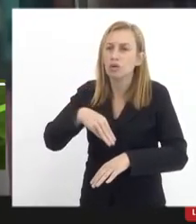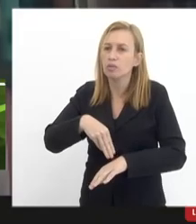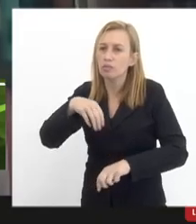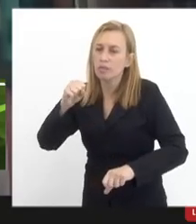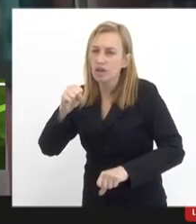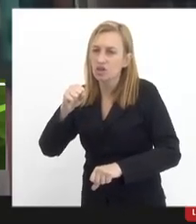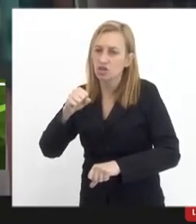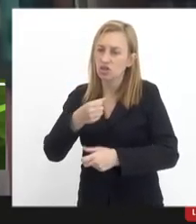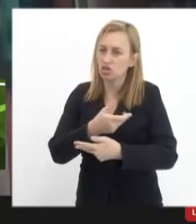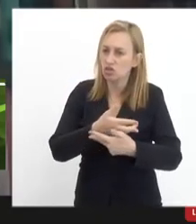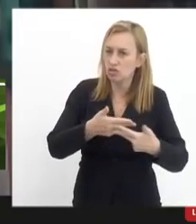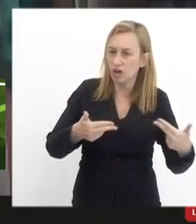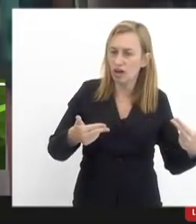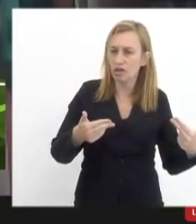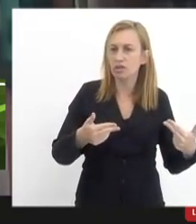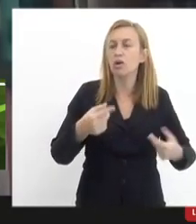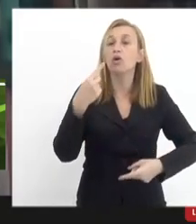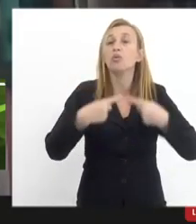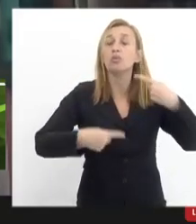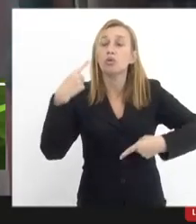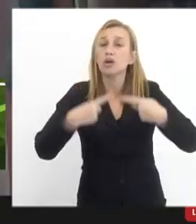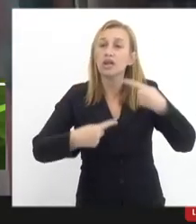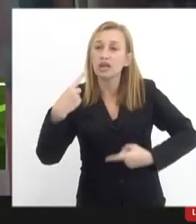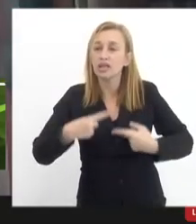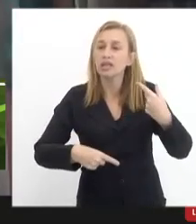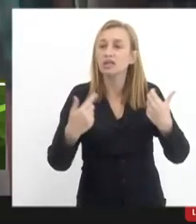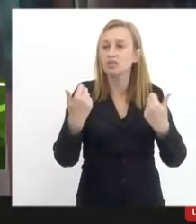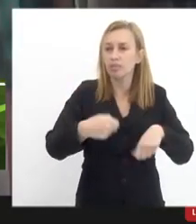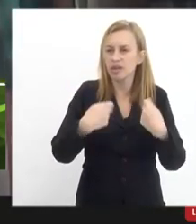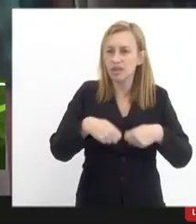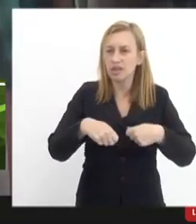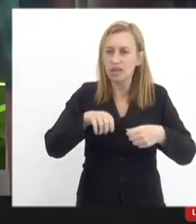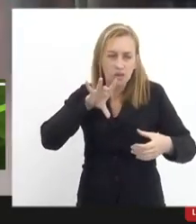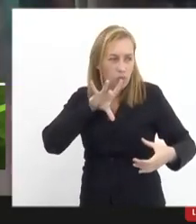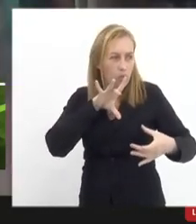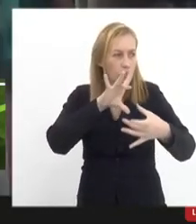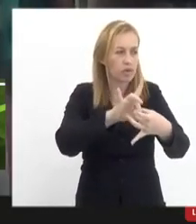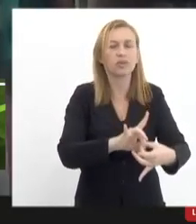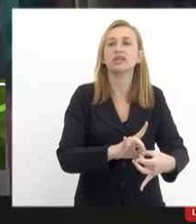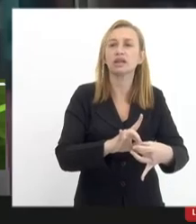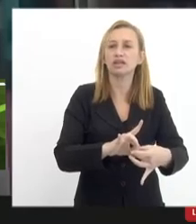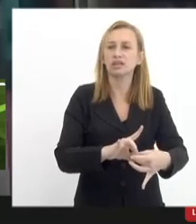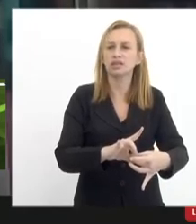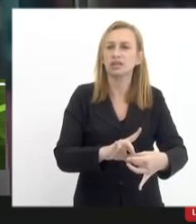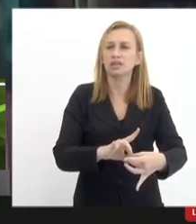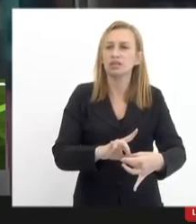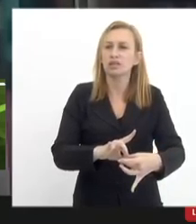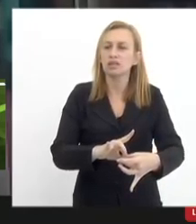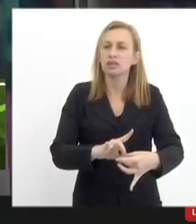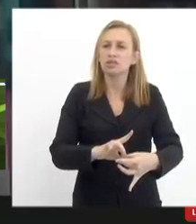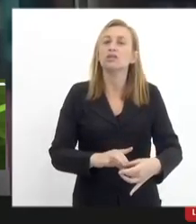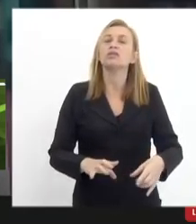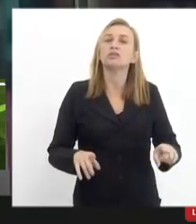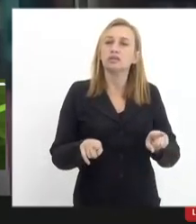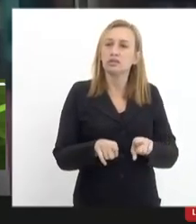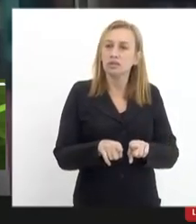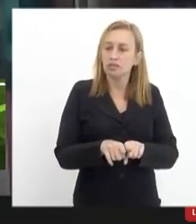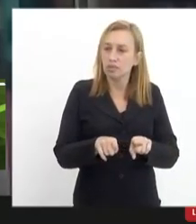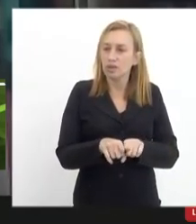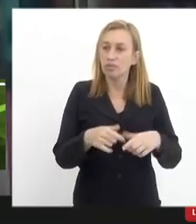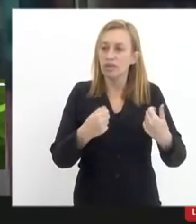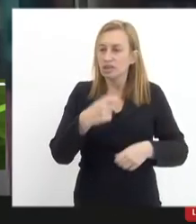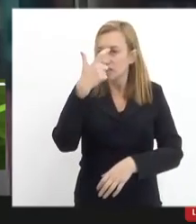e mestras são políticas que devem ser complementares. Assim como deveria ser